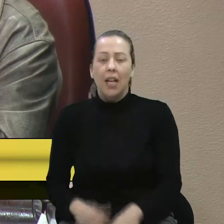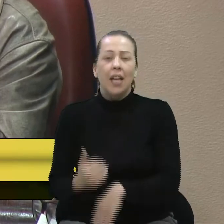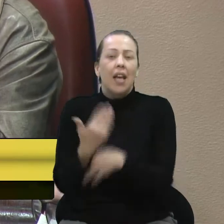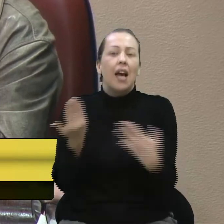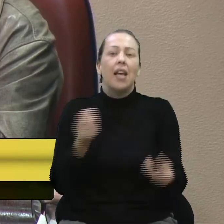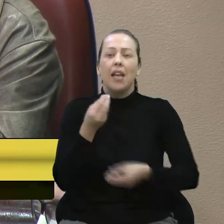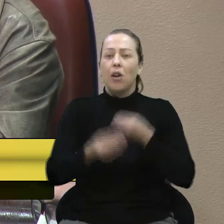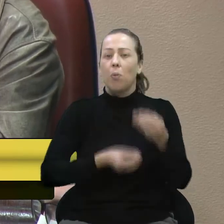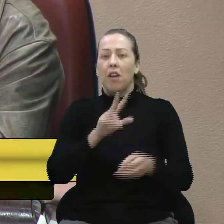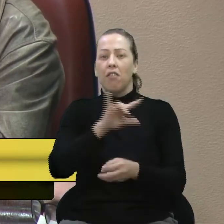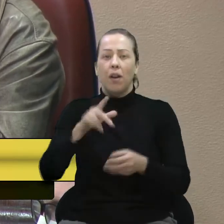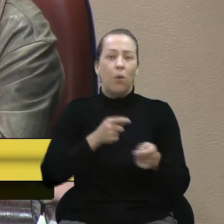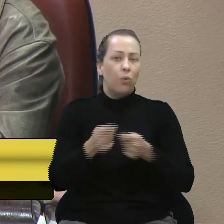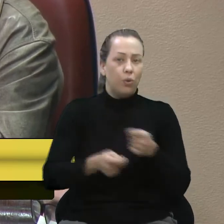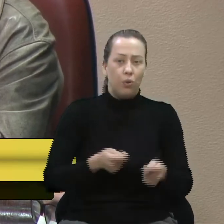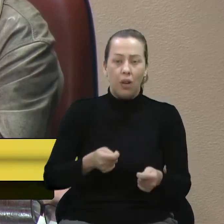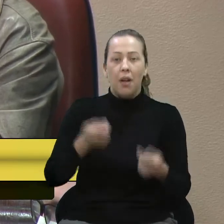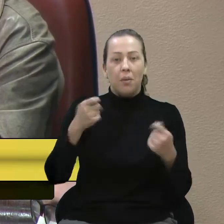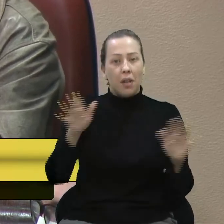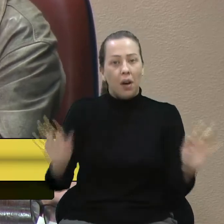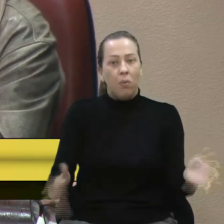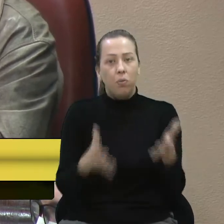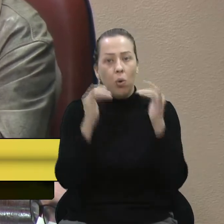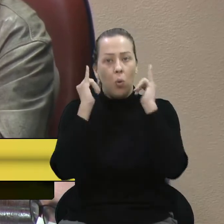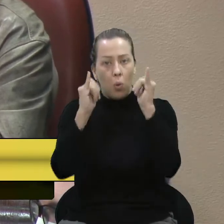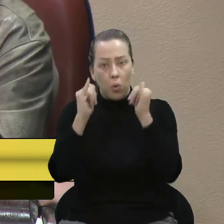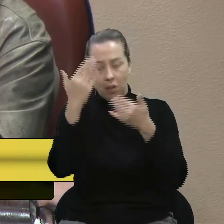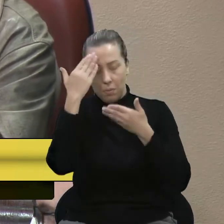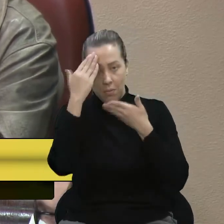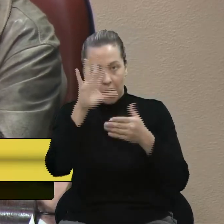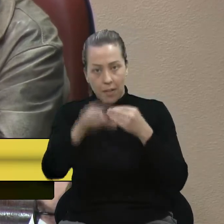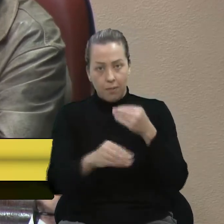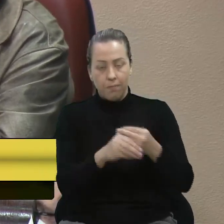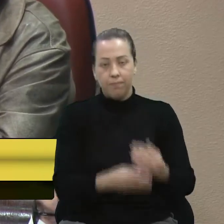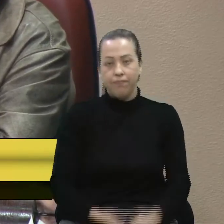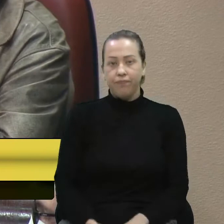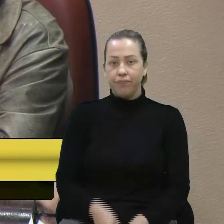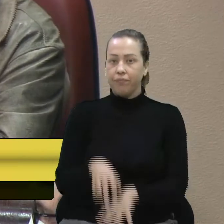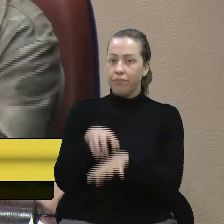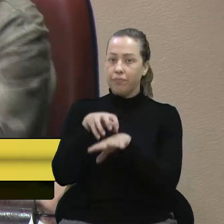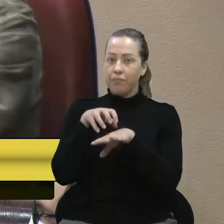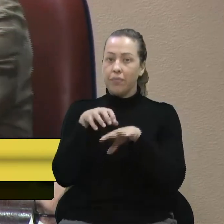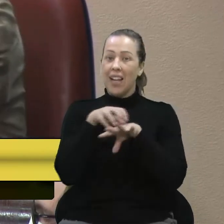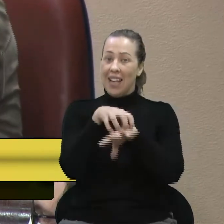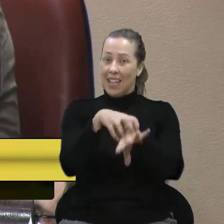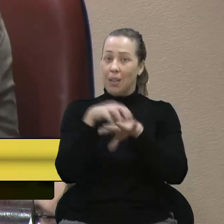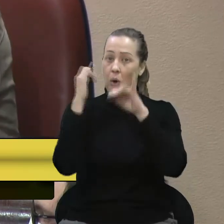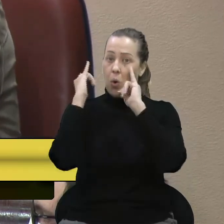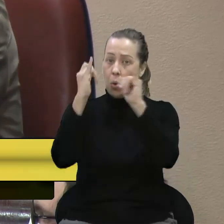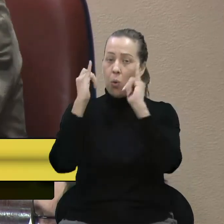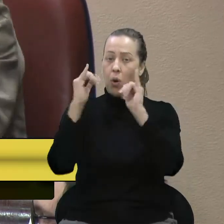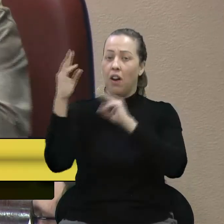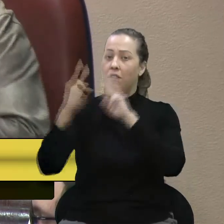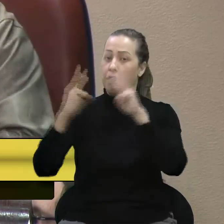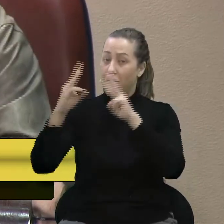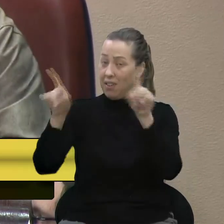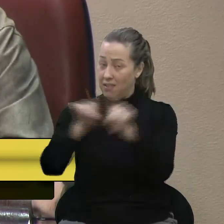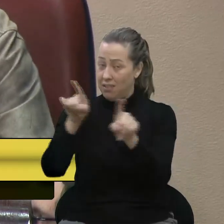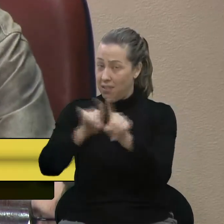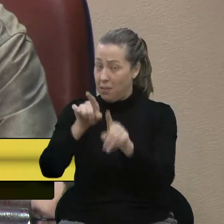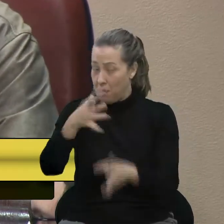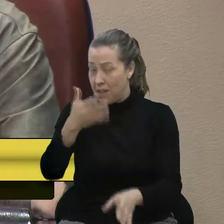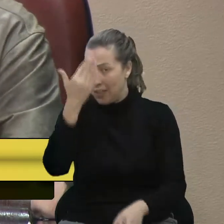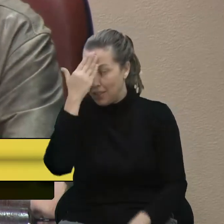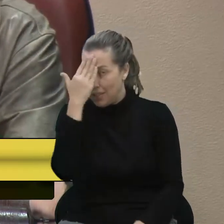nós precisamos incentivar o transporte coletivo. Obrigado, papai. Transporte coletivo identifica vans, senhor vereador, só para o senhor